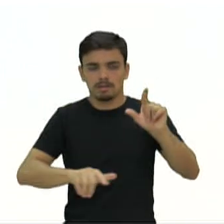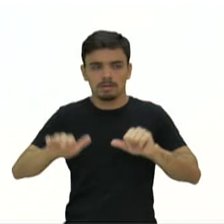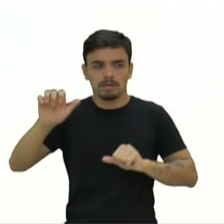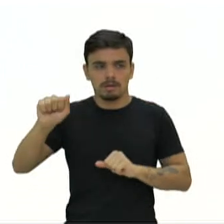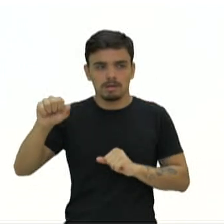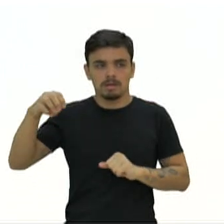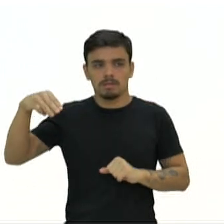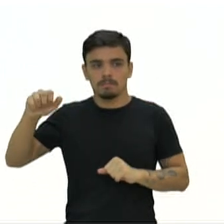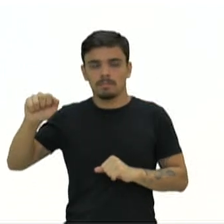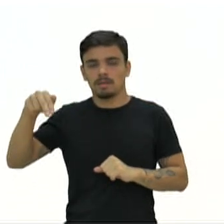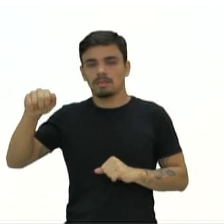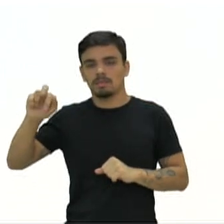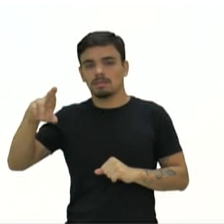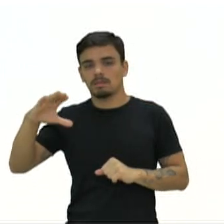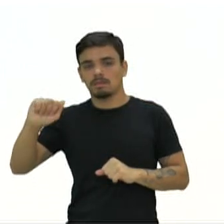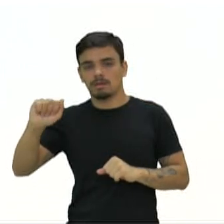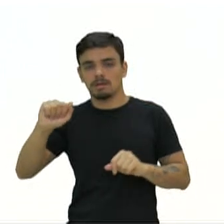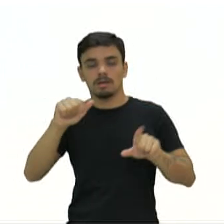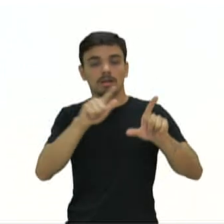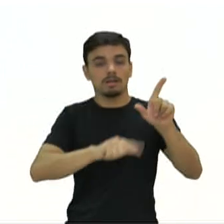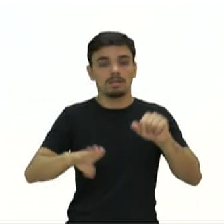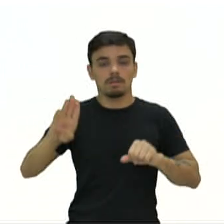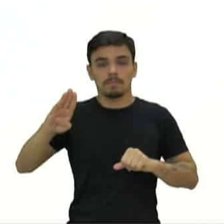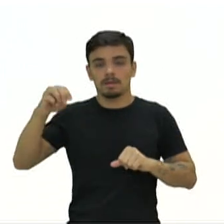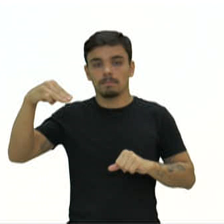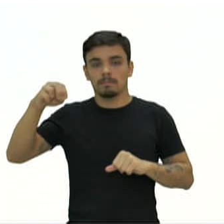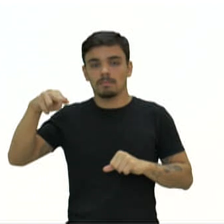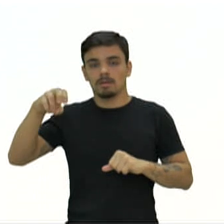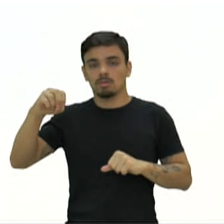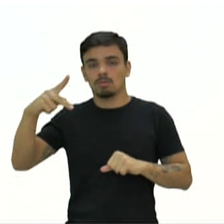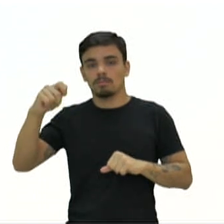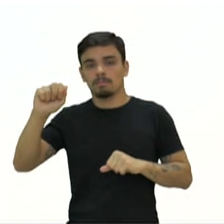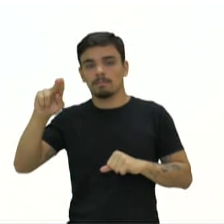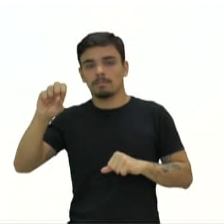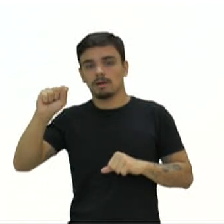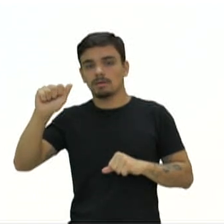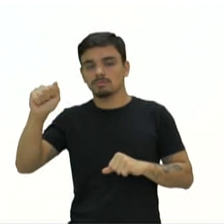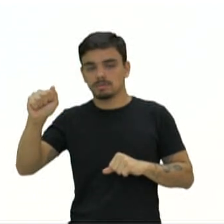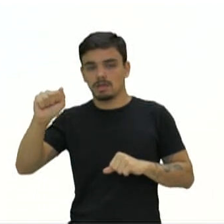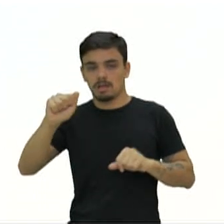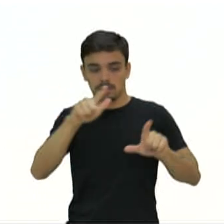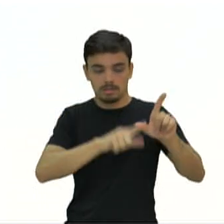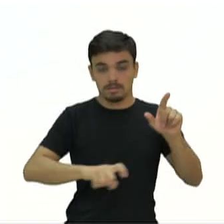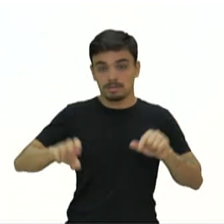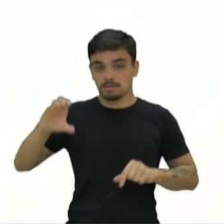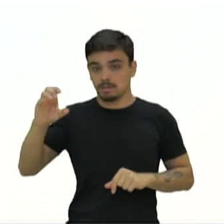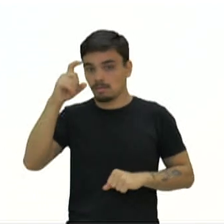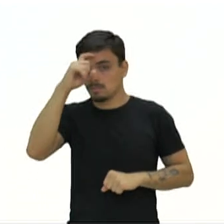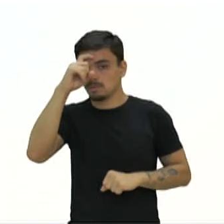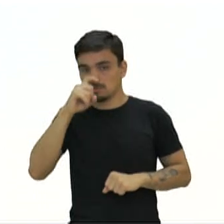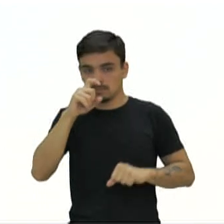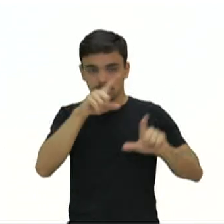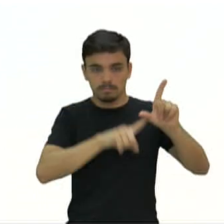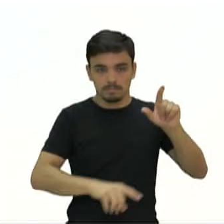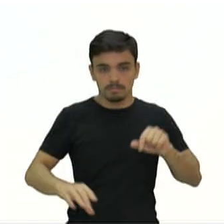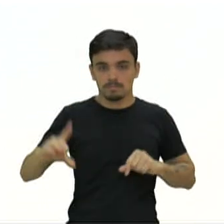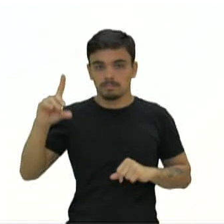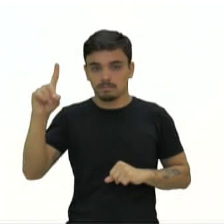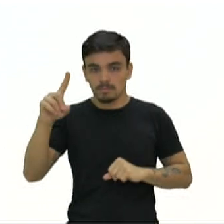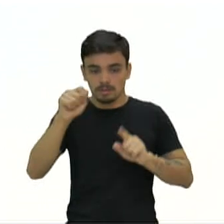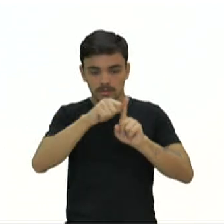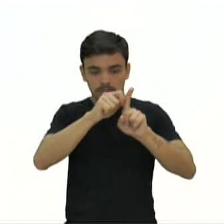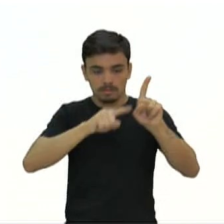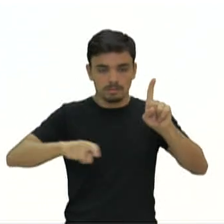A, menarca, letra B, menopausa, letra C, menstruação, letra D,